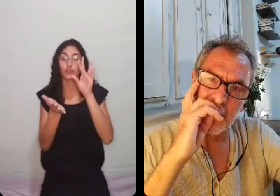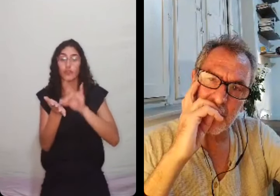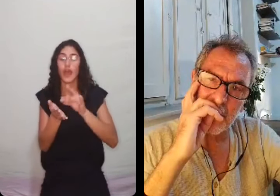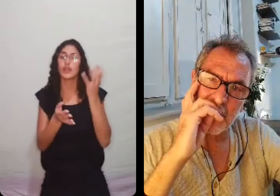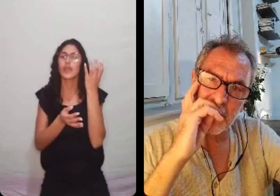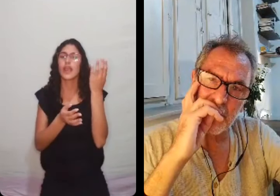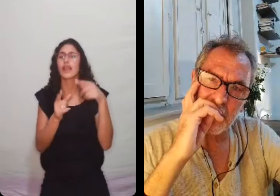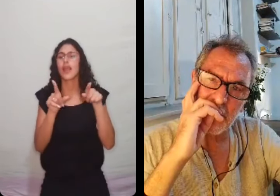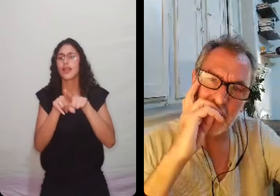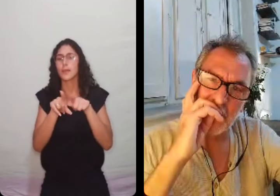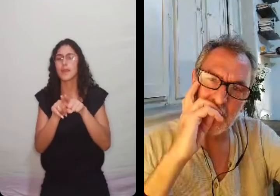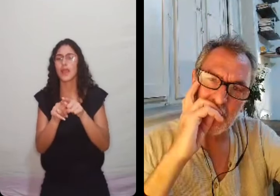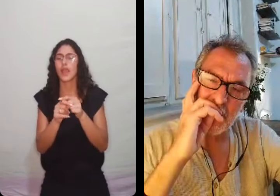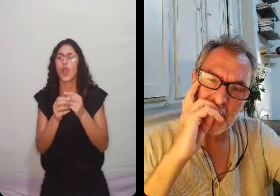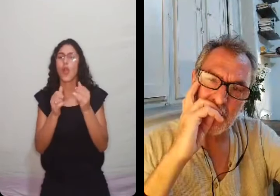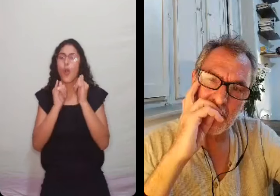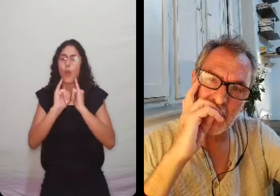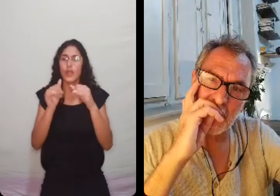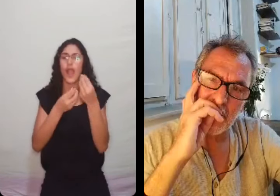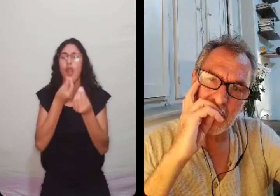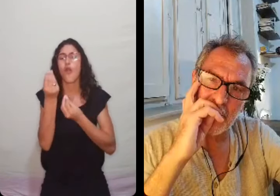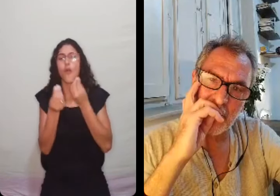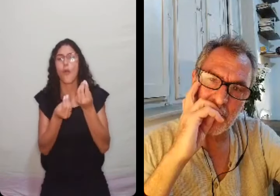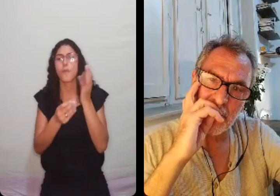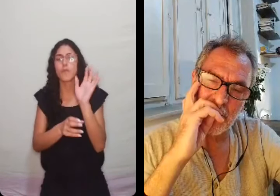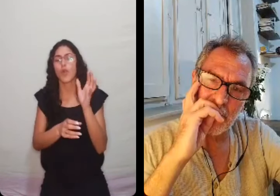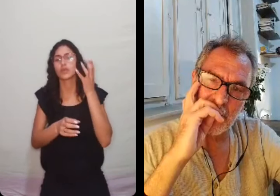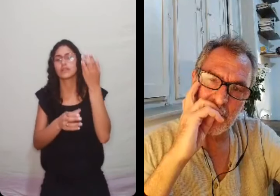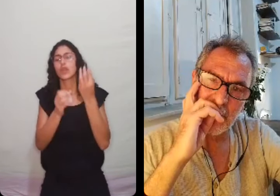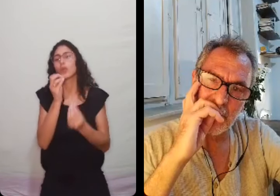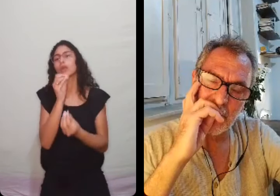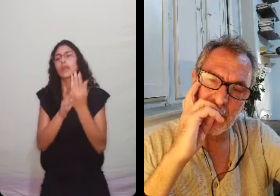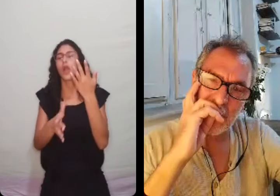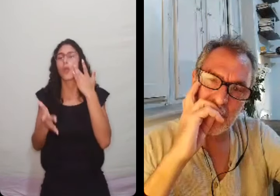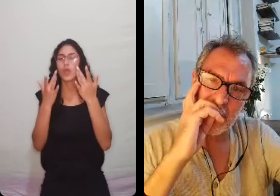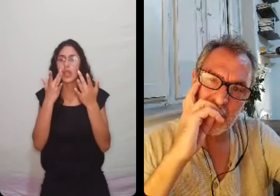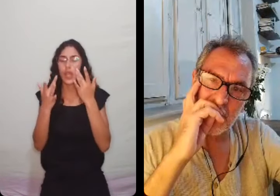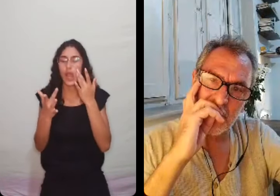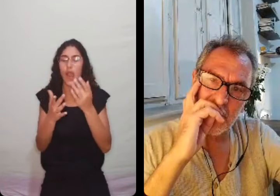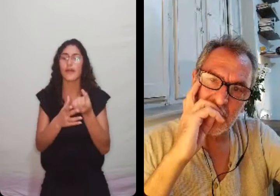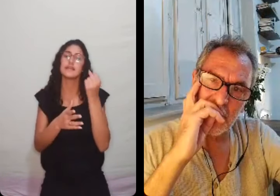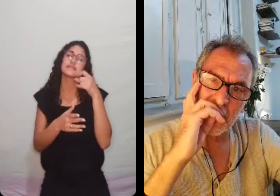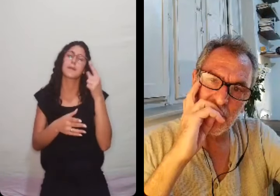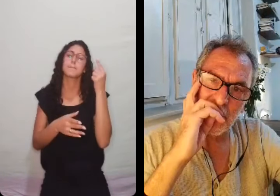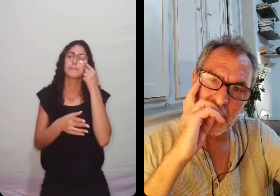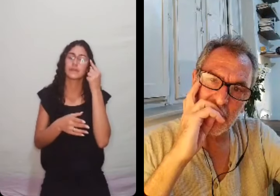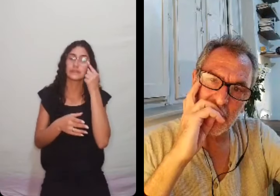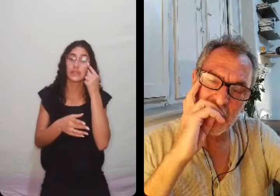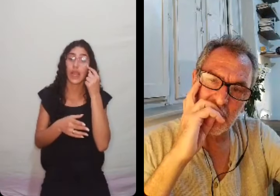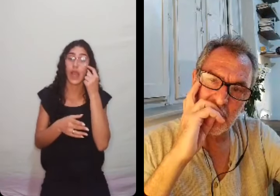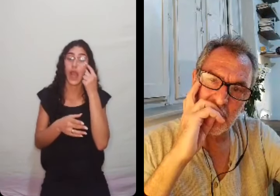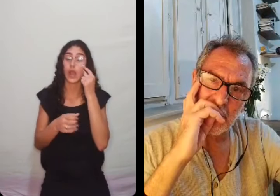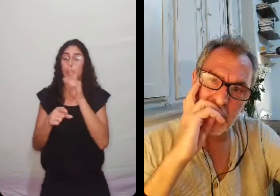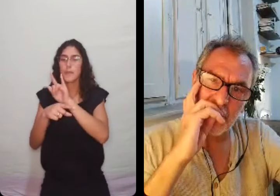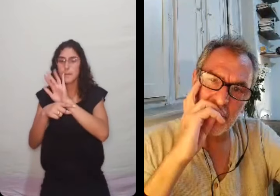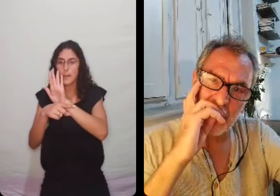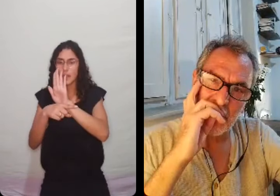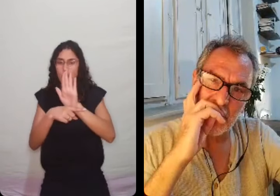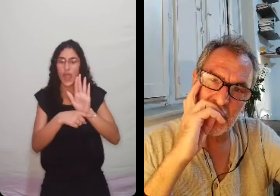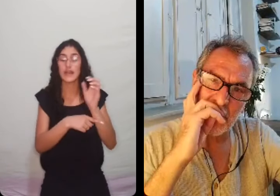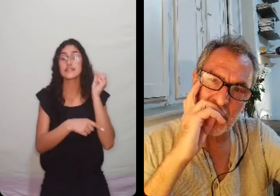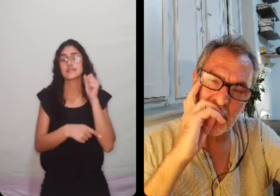contassem como que foi criar um espetáculo, se ele foi pensado para cena, ou se ele já foi pensado para esse